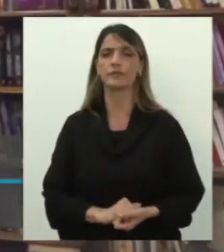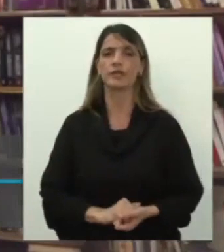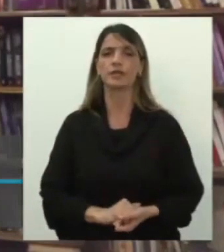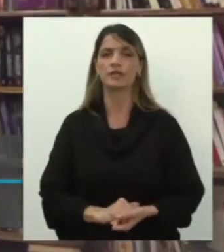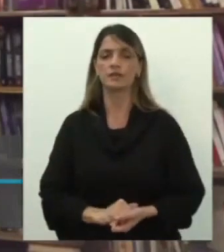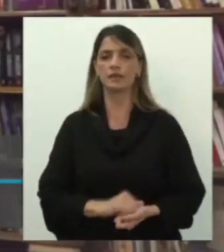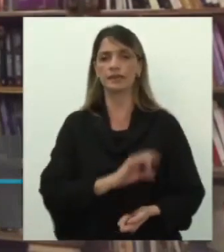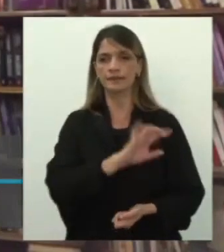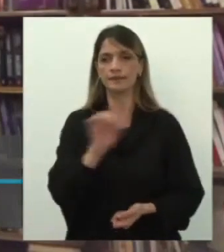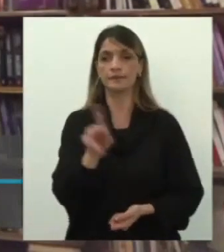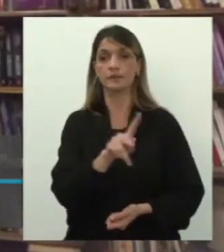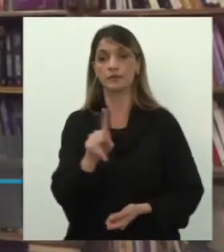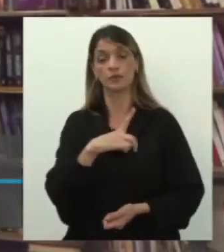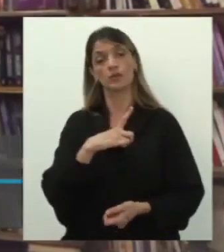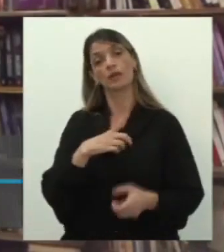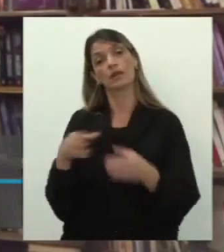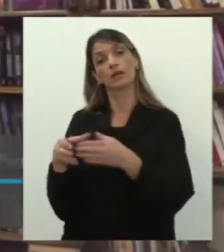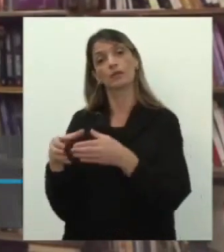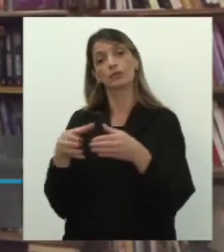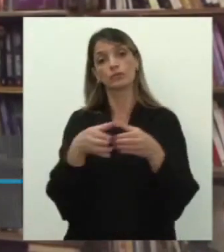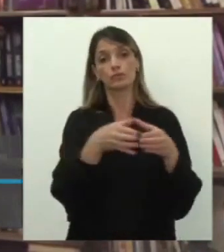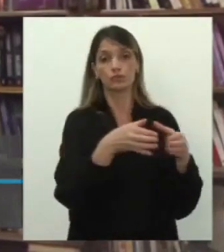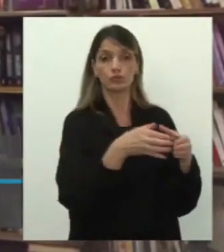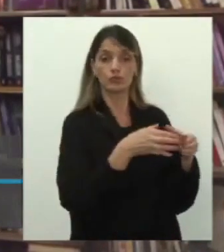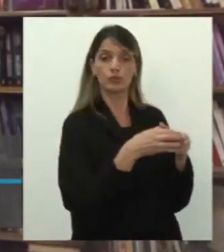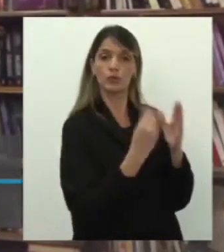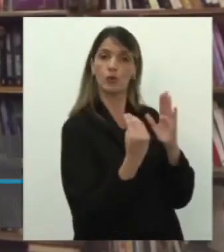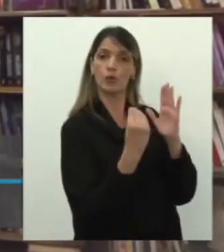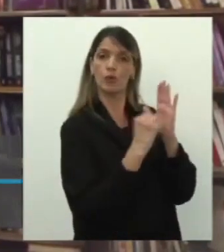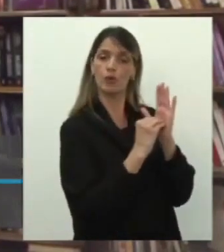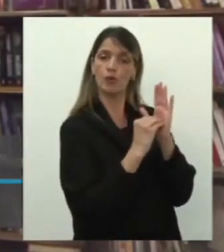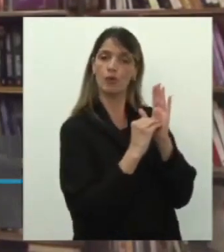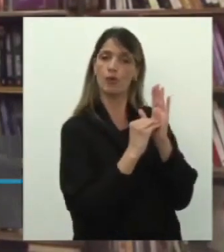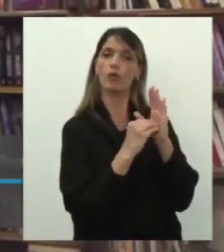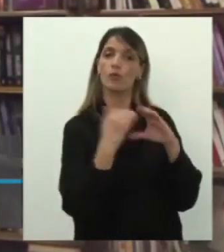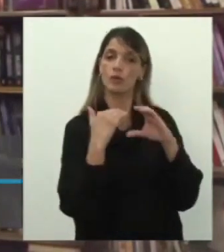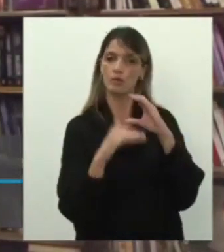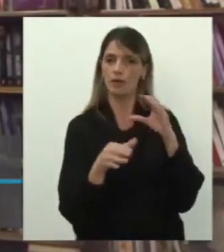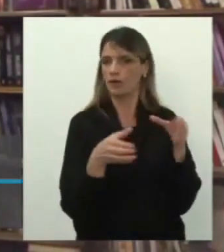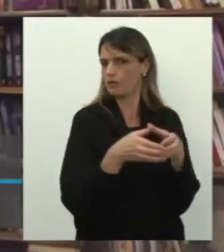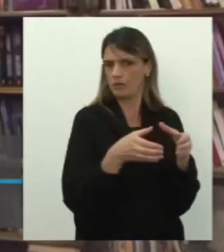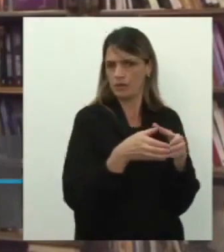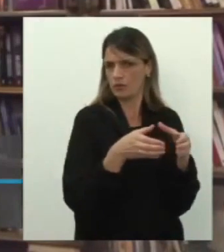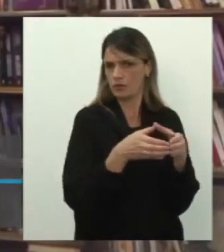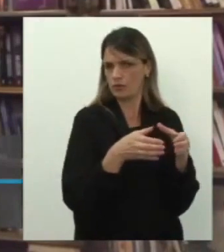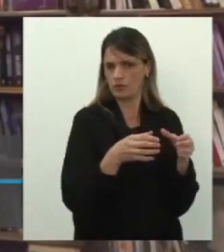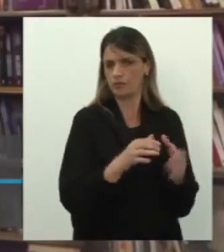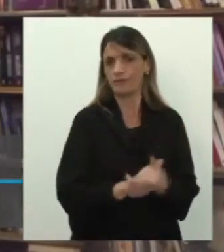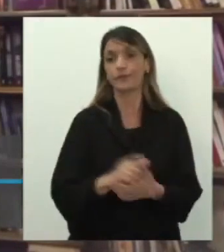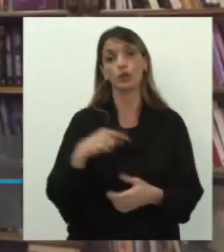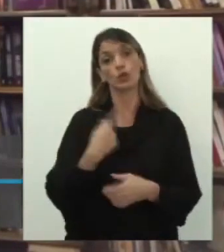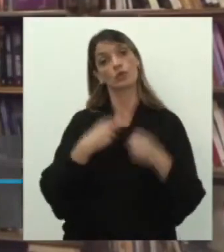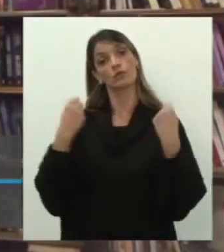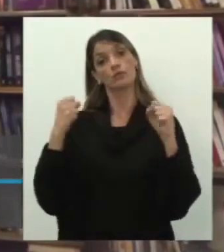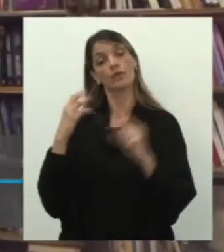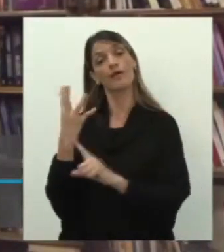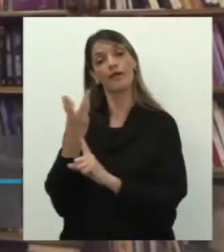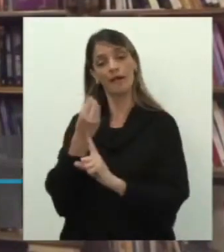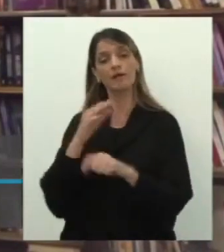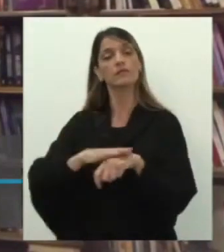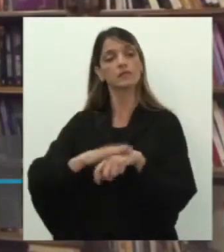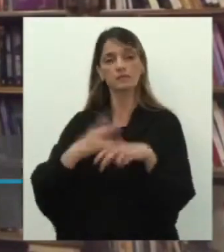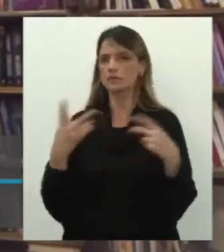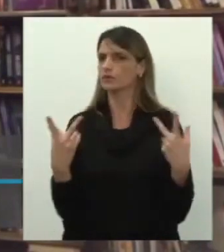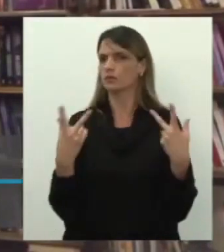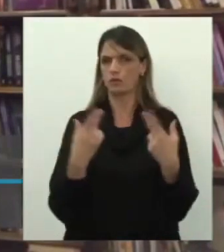cada professora tem a sua turma, então cada professora colocou lá o seu e-mail para a sua turma. Nós, especialistas de Educação Física e Arte, fizemos a mesma coisa,